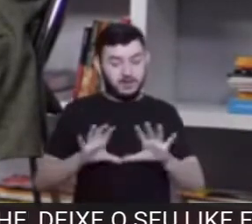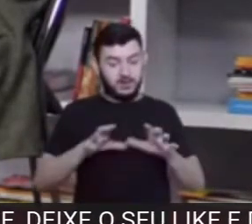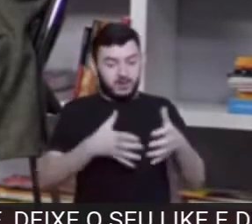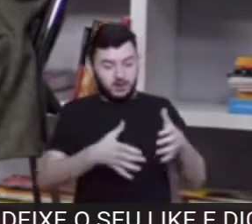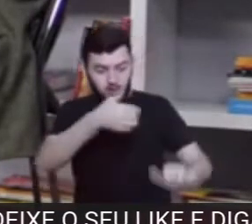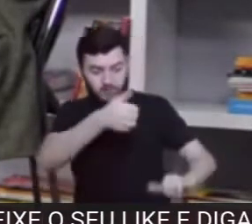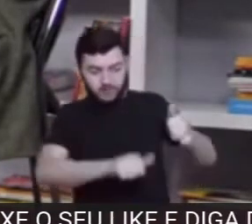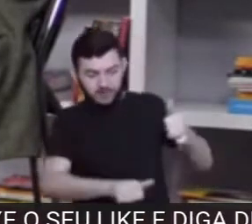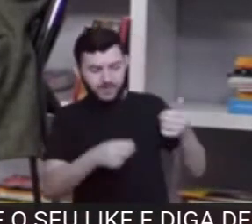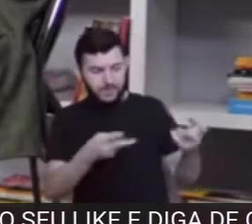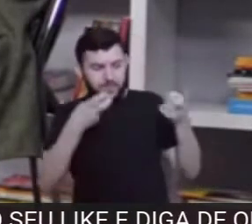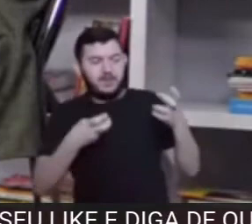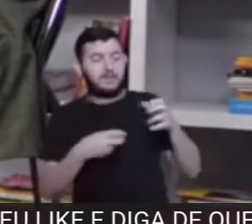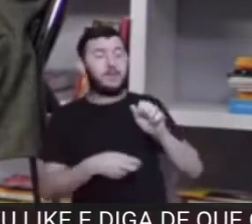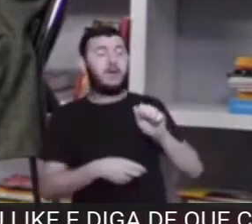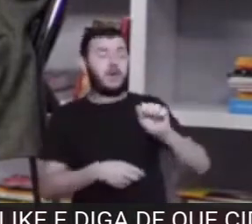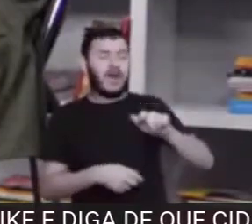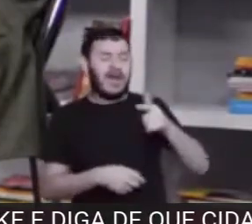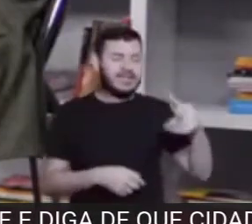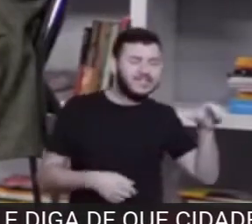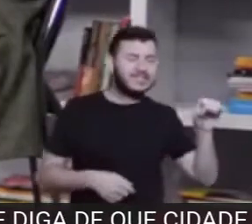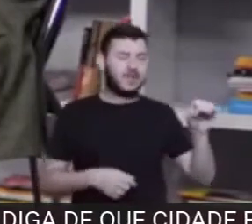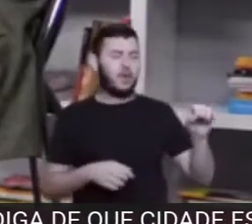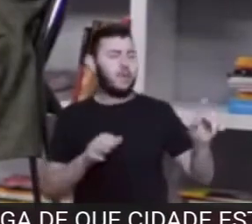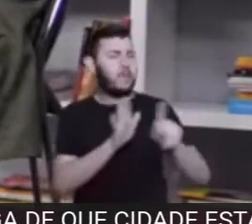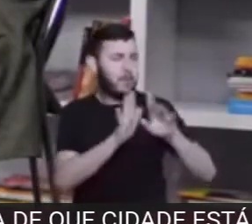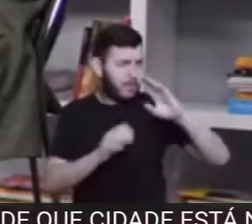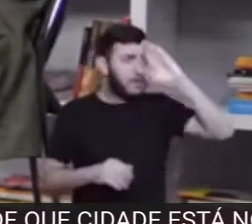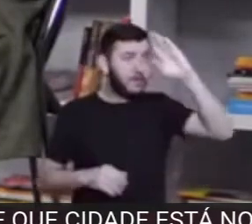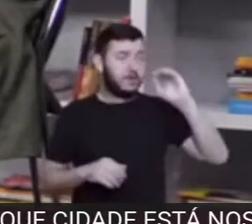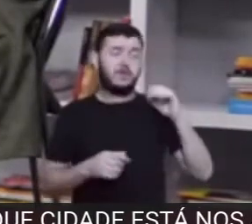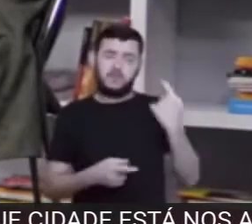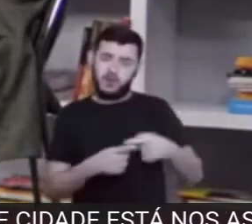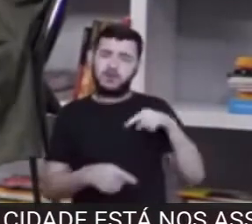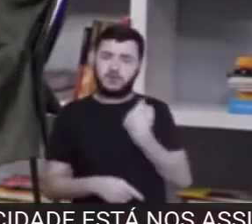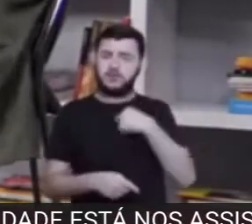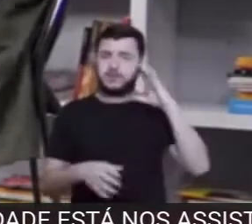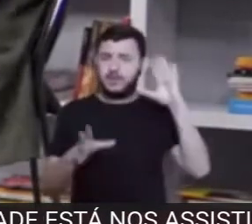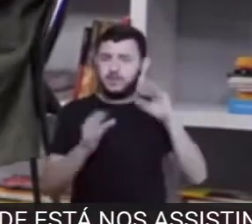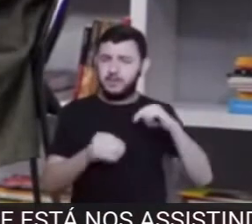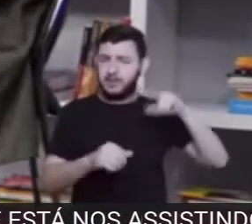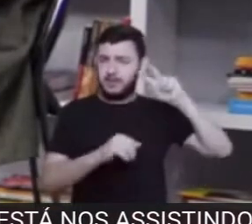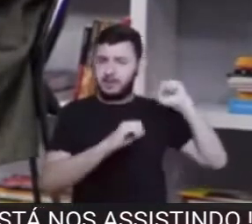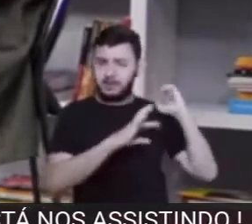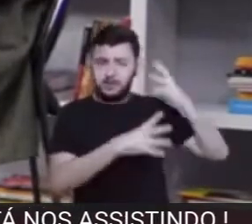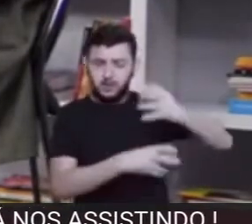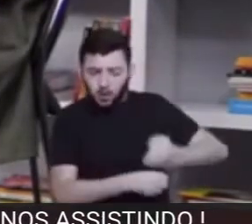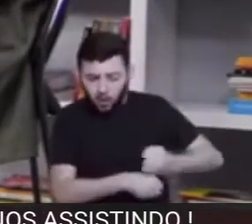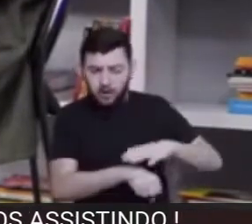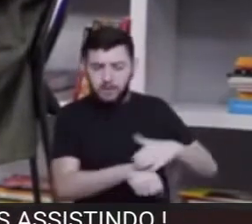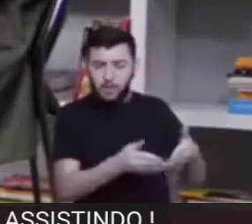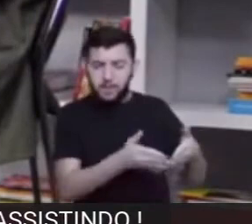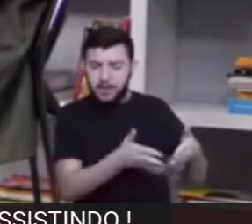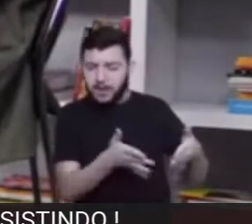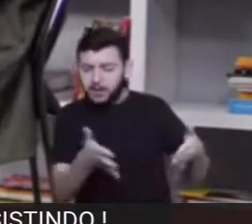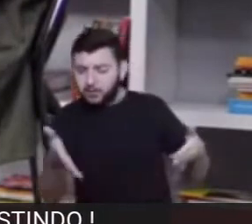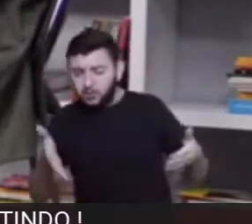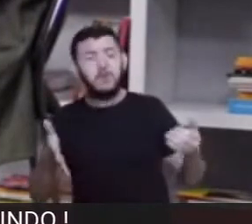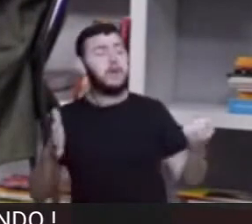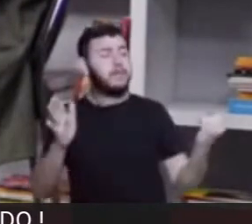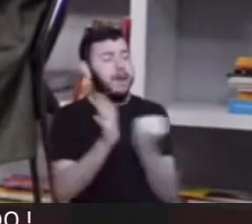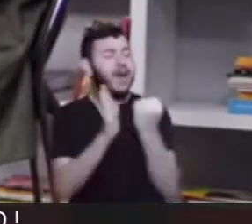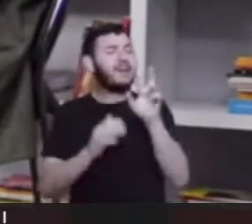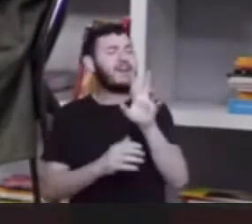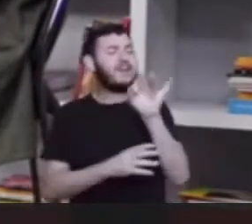efetivamente, em algum momento da história, vai ser culpado pela grande parte das mortes que aconteceu nesse